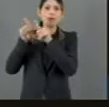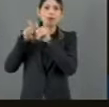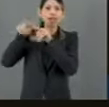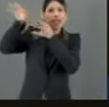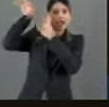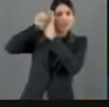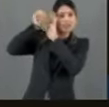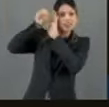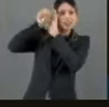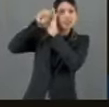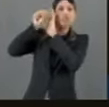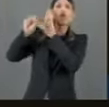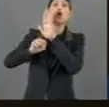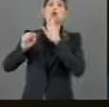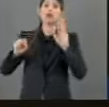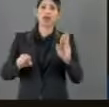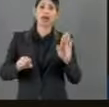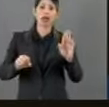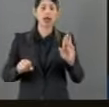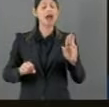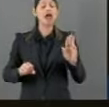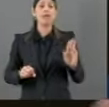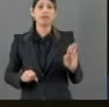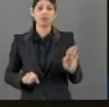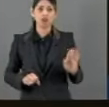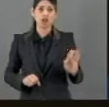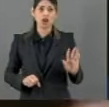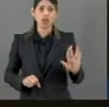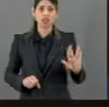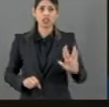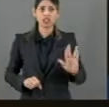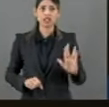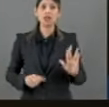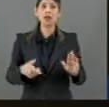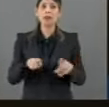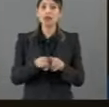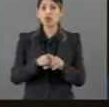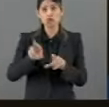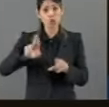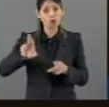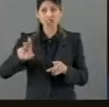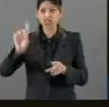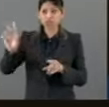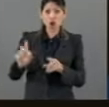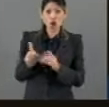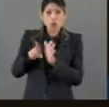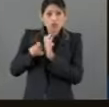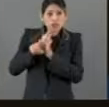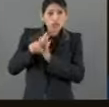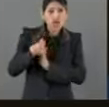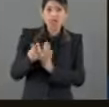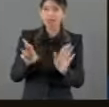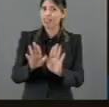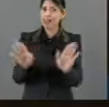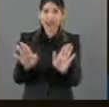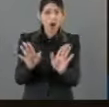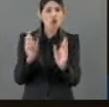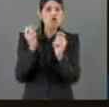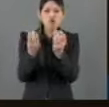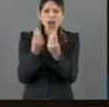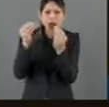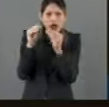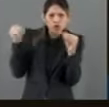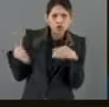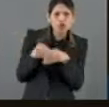receptores canabidióides. Nós temos esses receptores. Não tenha dúvida, não é só lá os bichinhos, não, doutor. Nós temos, e é por isso que essa